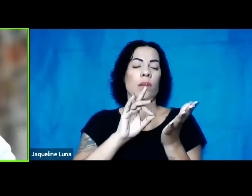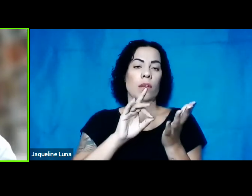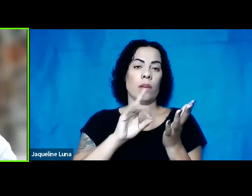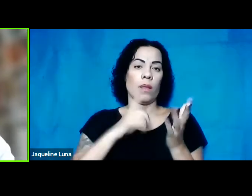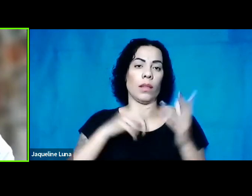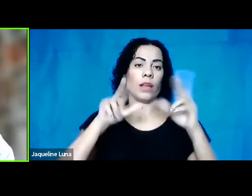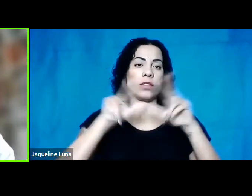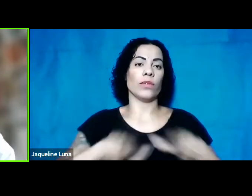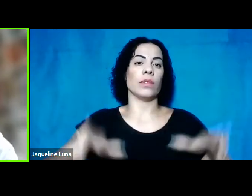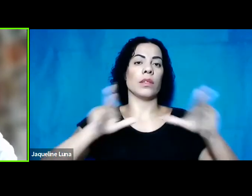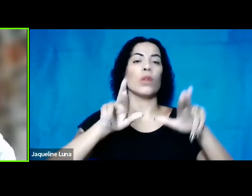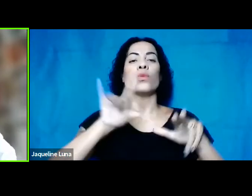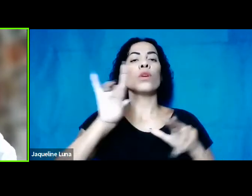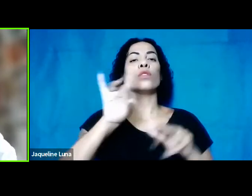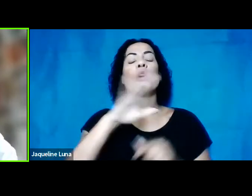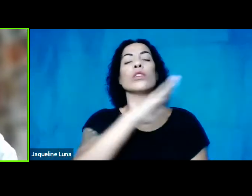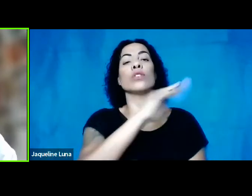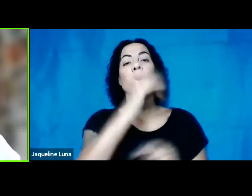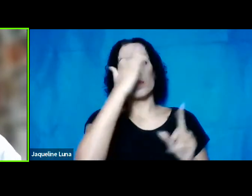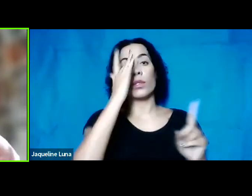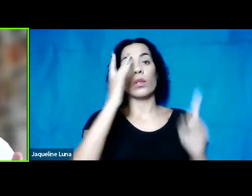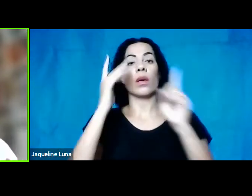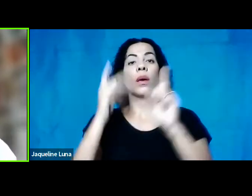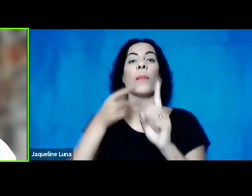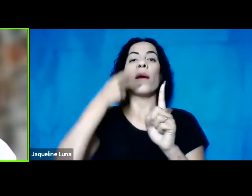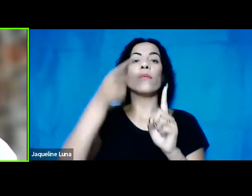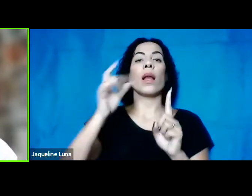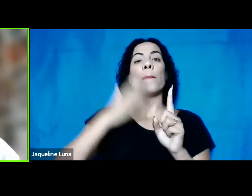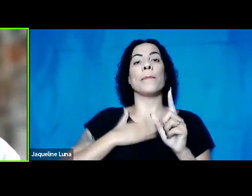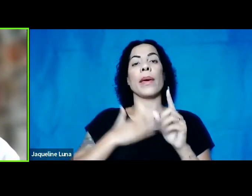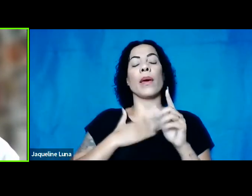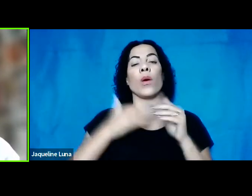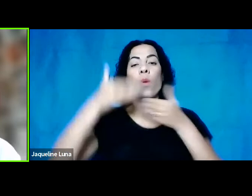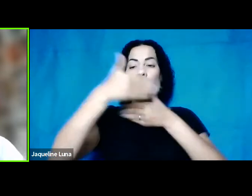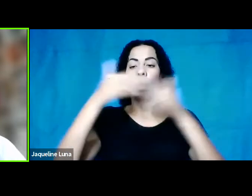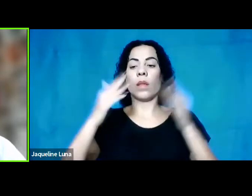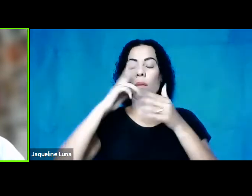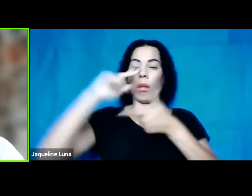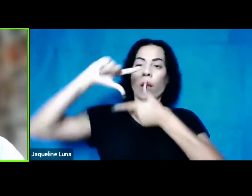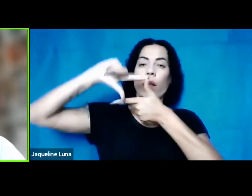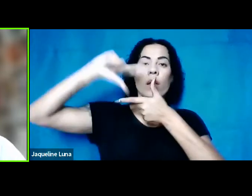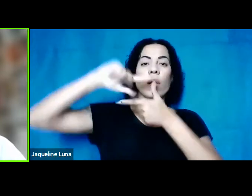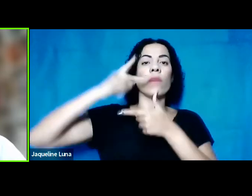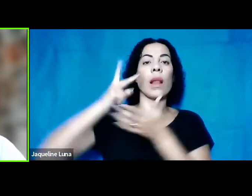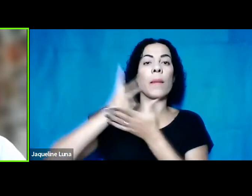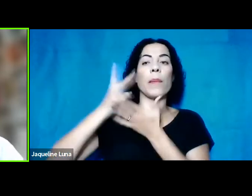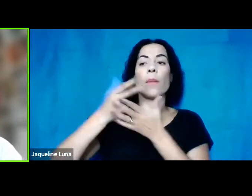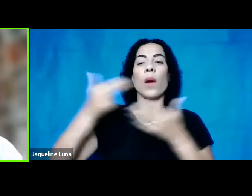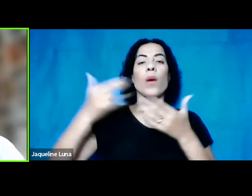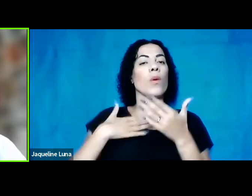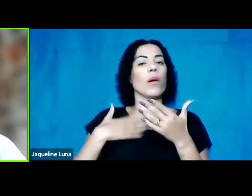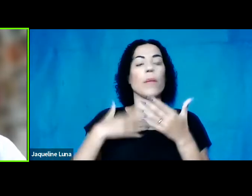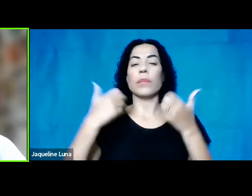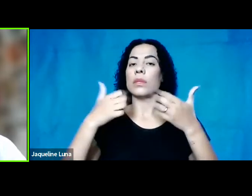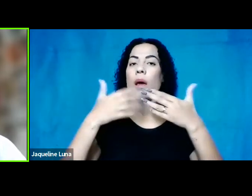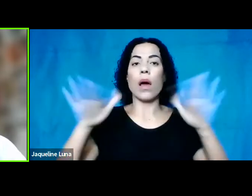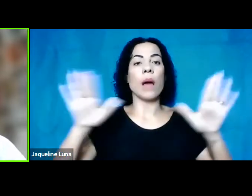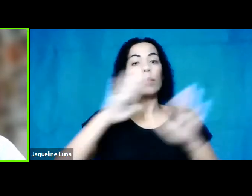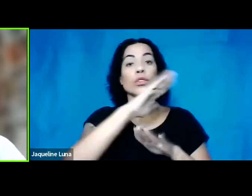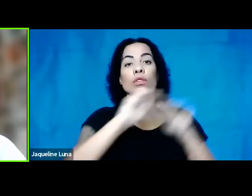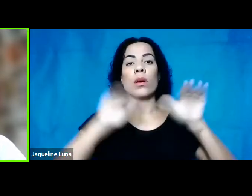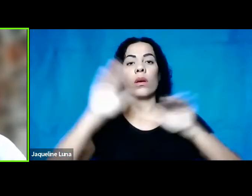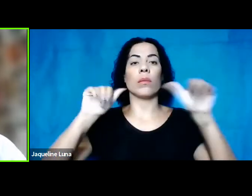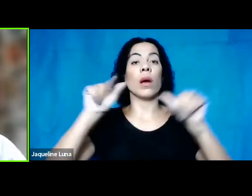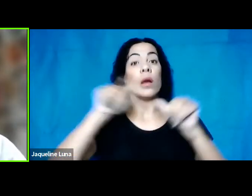das pessoas para falarem dos seus nichos, dos seus quadrados, etc. Então, essa foi uma coisa muito importante que já